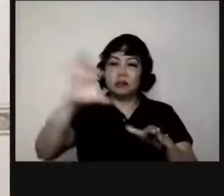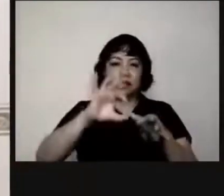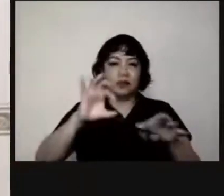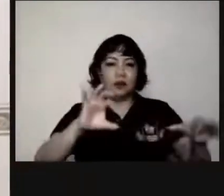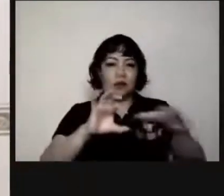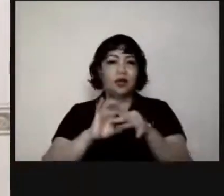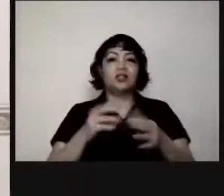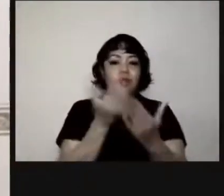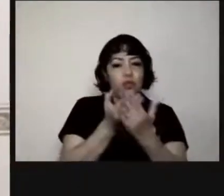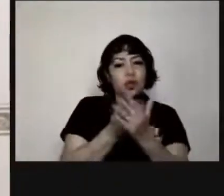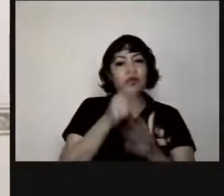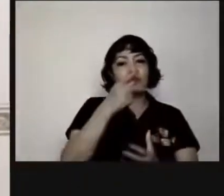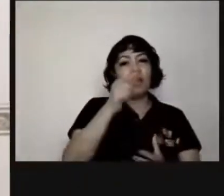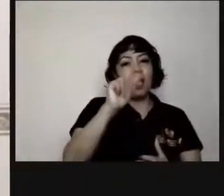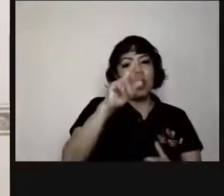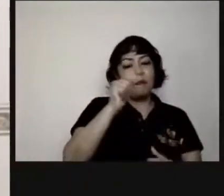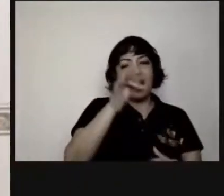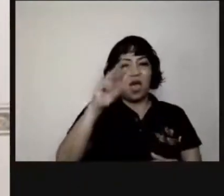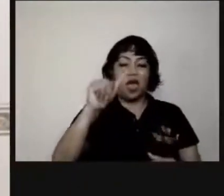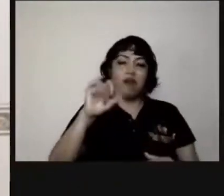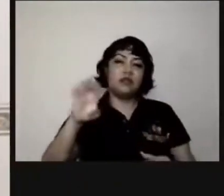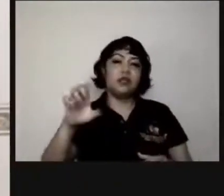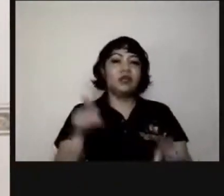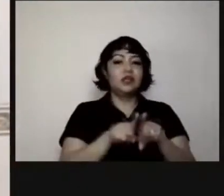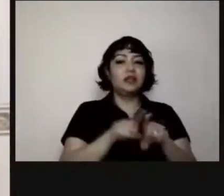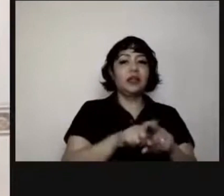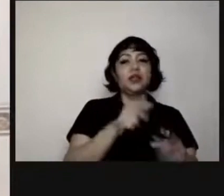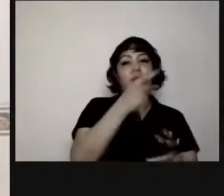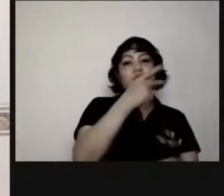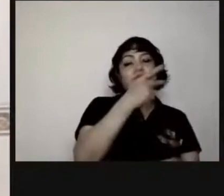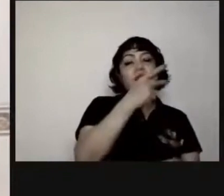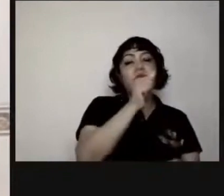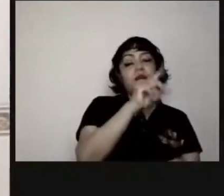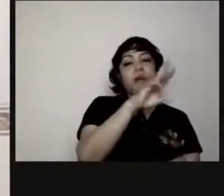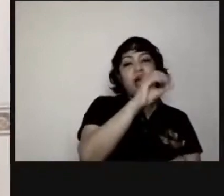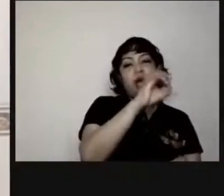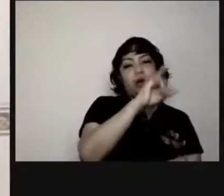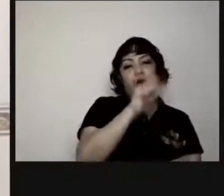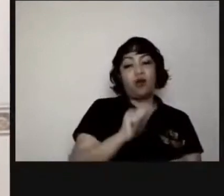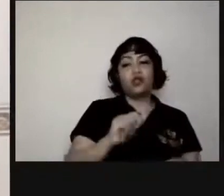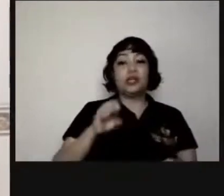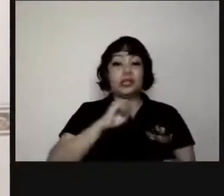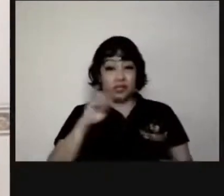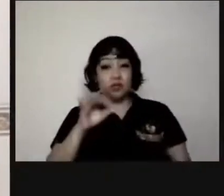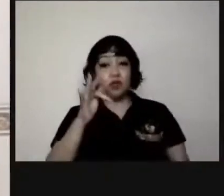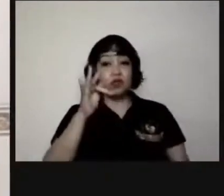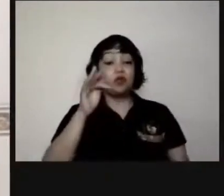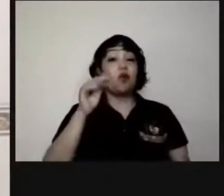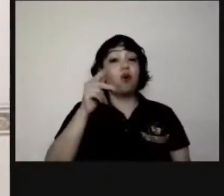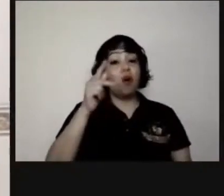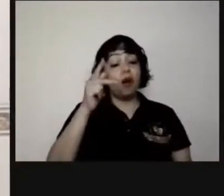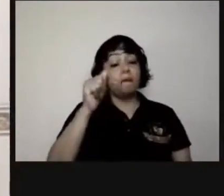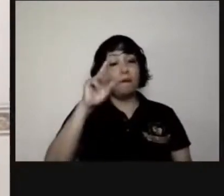e a paródia. Se fosse uma paráfrase, reforçaria o tema da Canção do Exílio. Mas aí nós